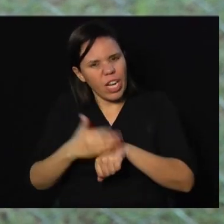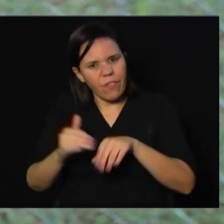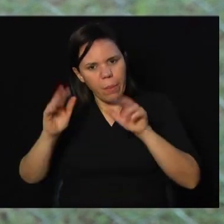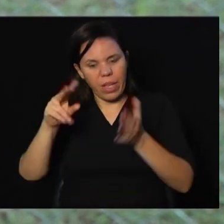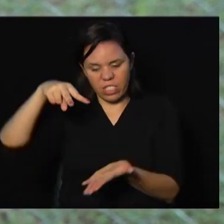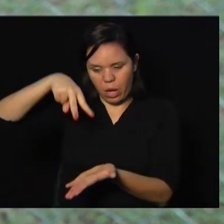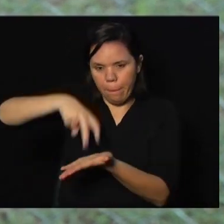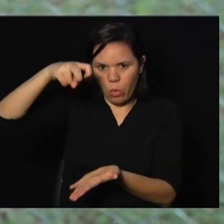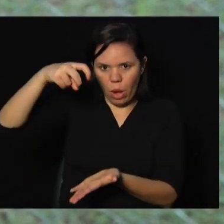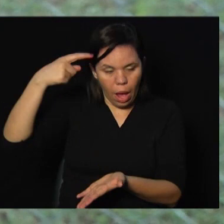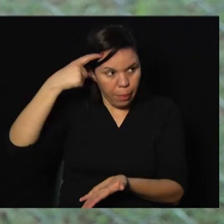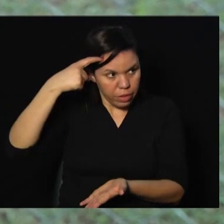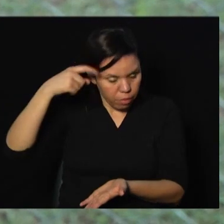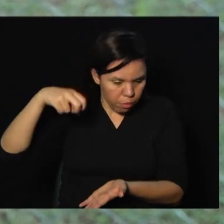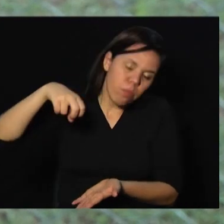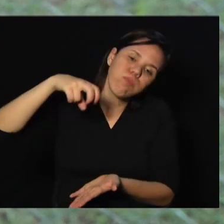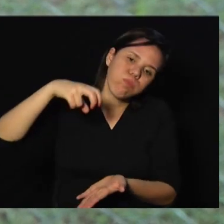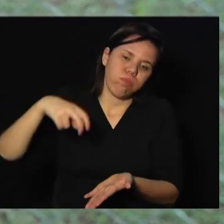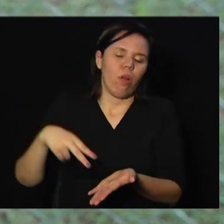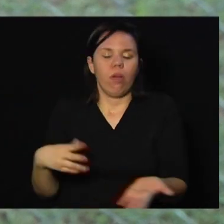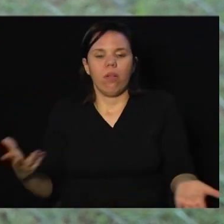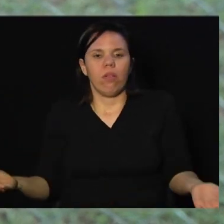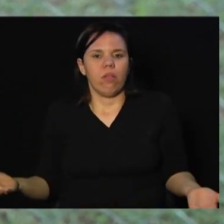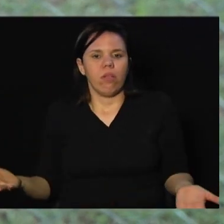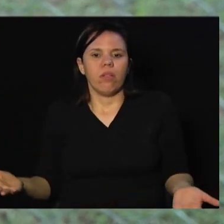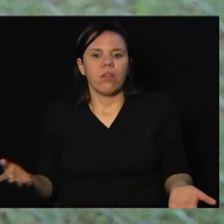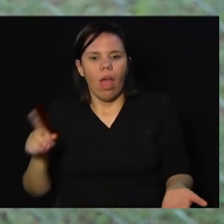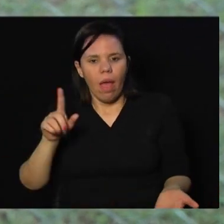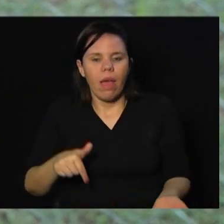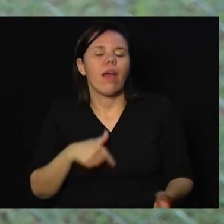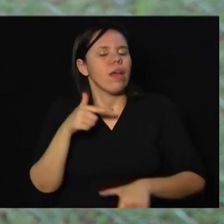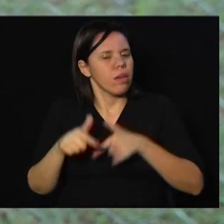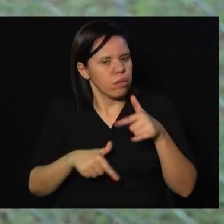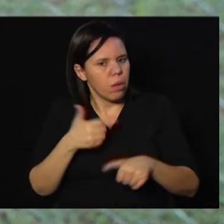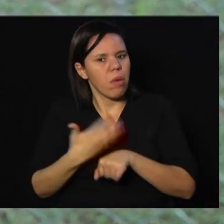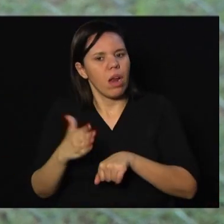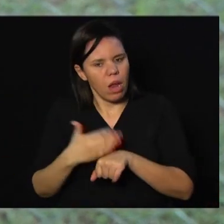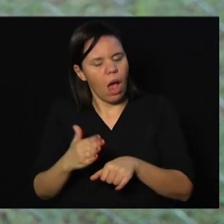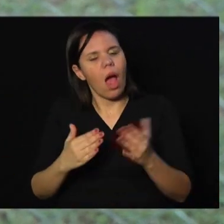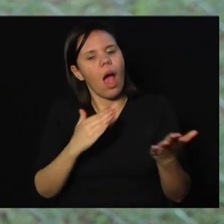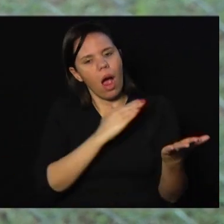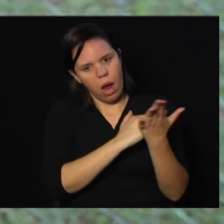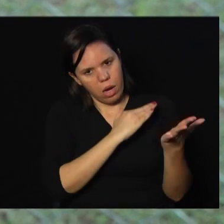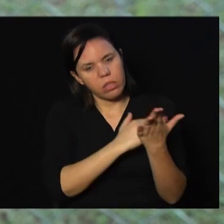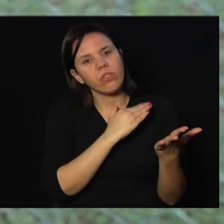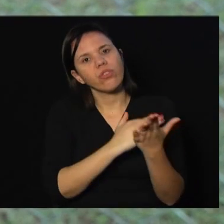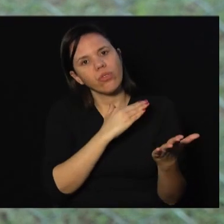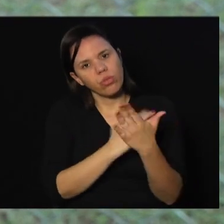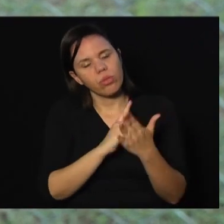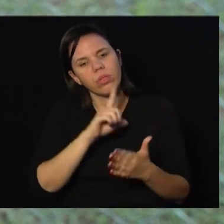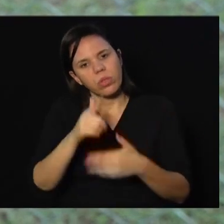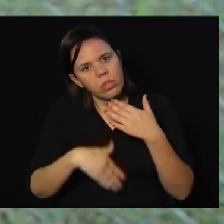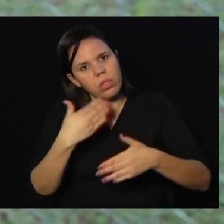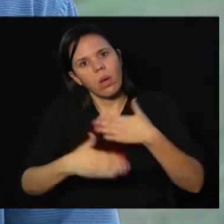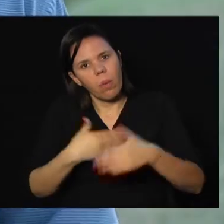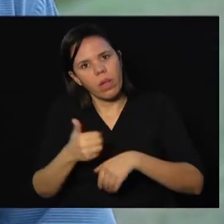ainda. Então foi assim, foi uma atividade que me ajudou bastante depois, né, na sequência da